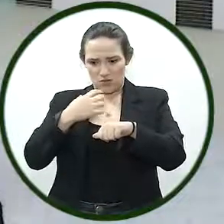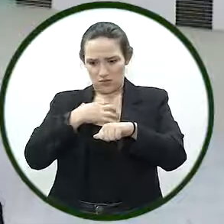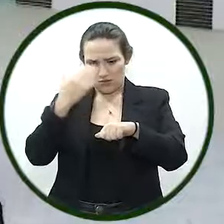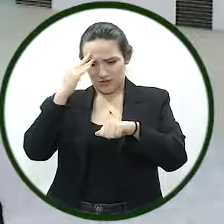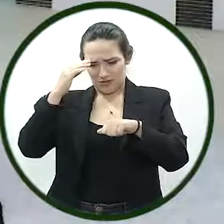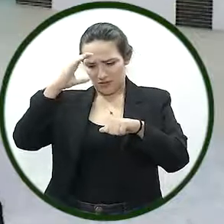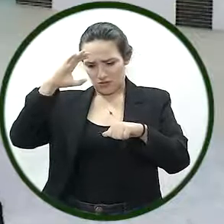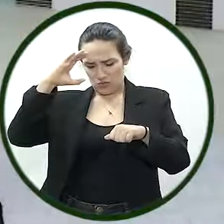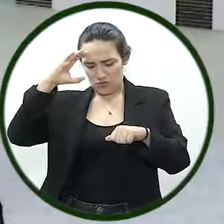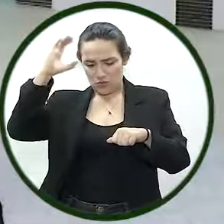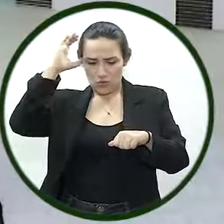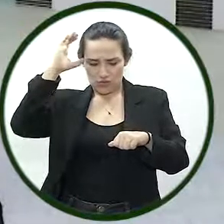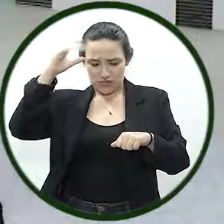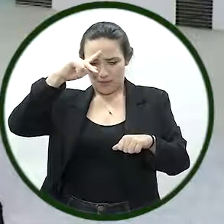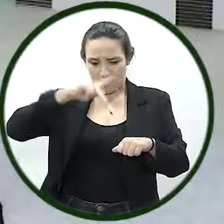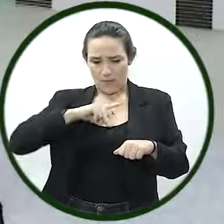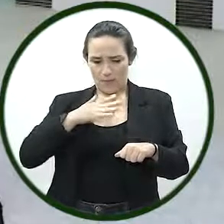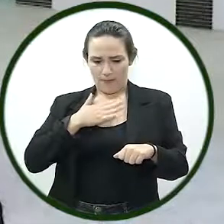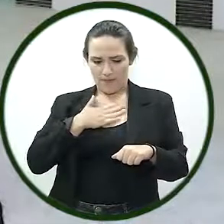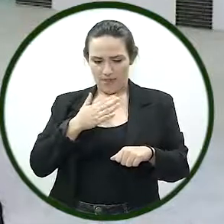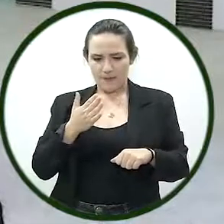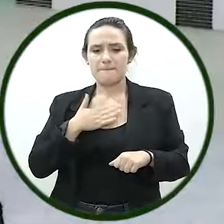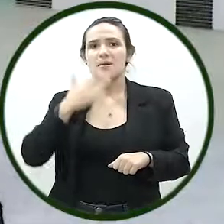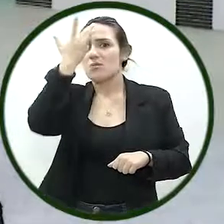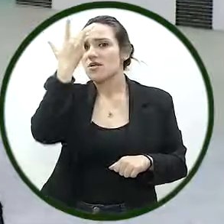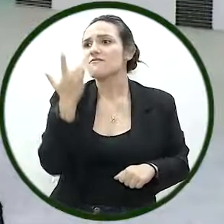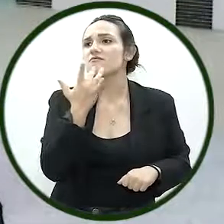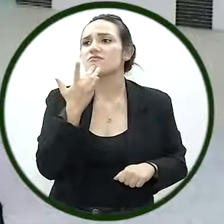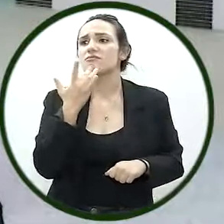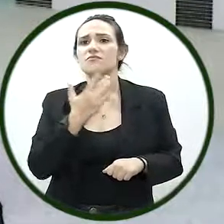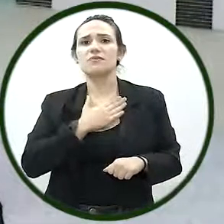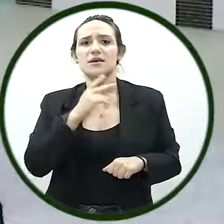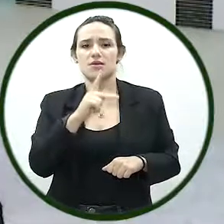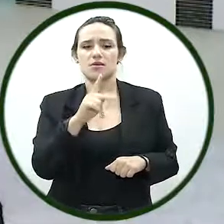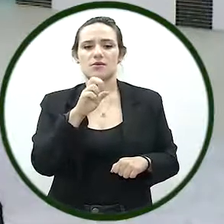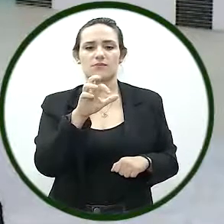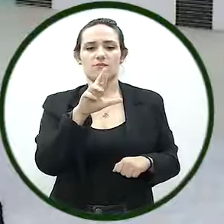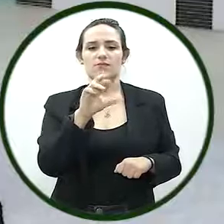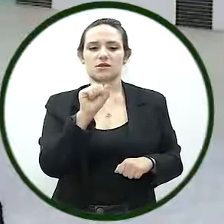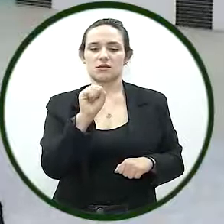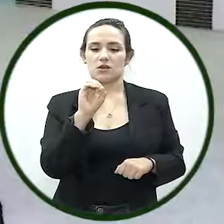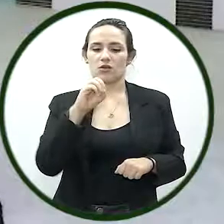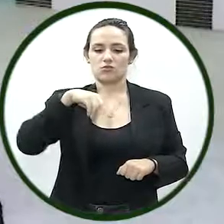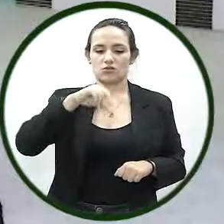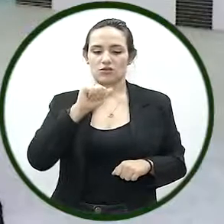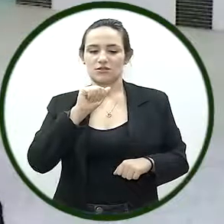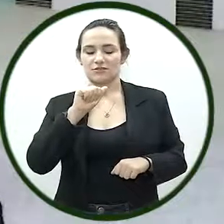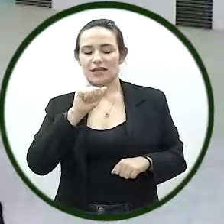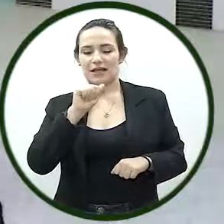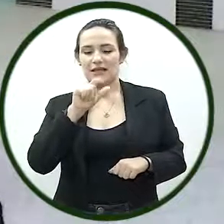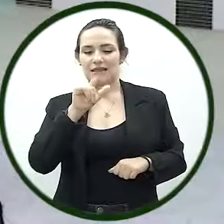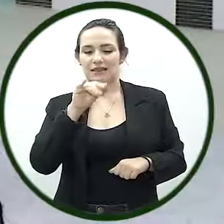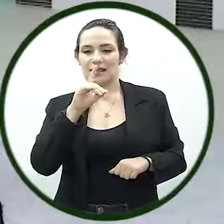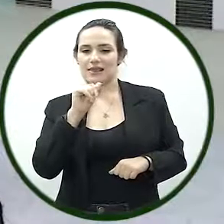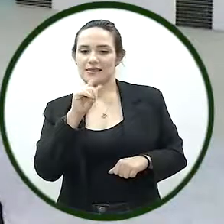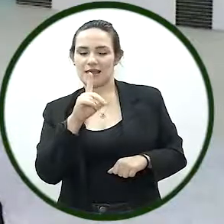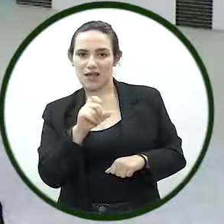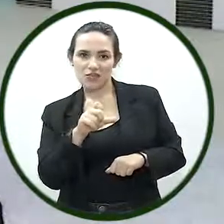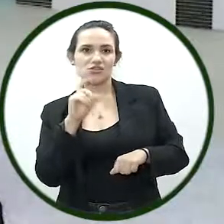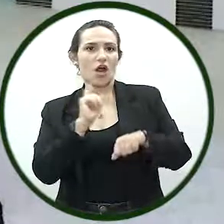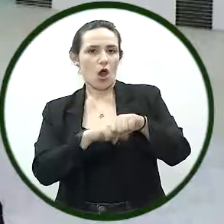você consegue identificar a verdadeira personalidade da pessoa nesse momento, no âmago dela, sem censura, quando você consegue quebrar o discurso dela.